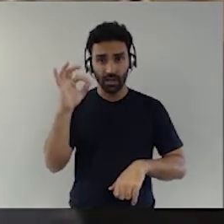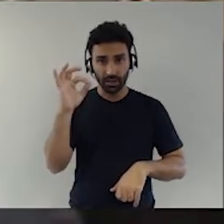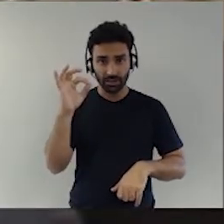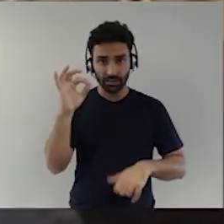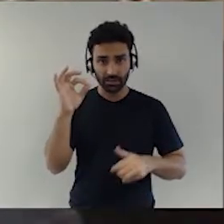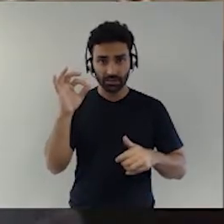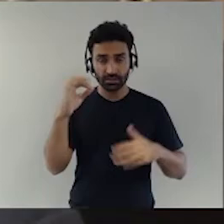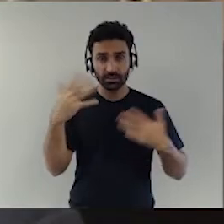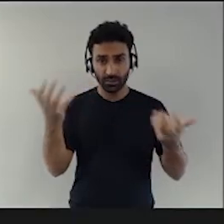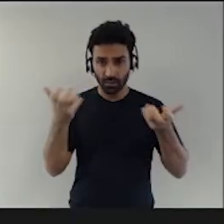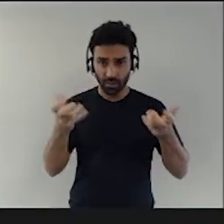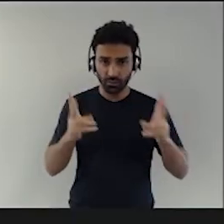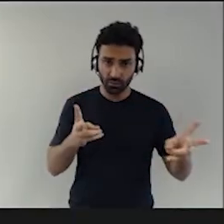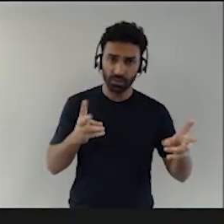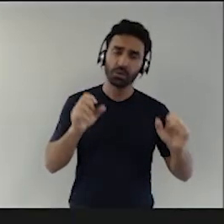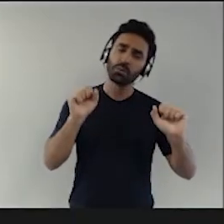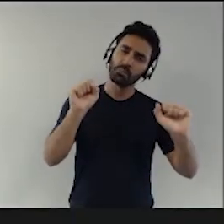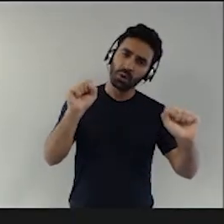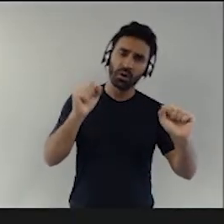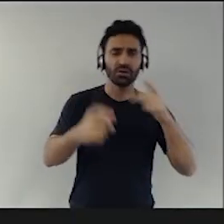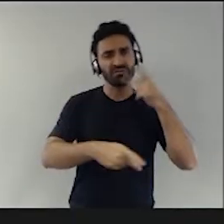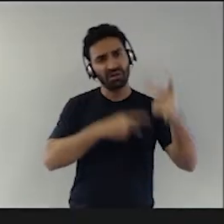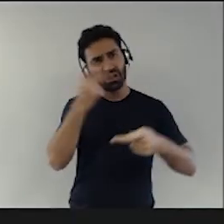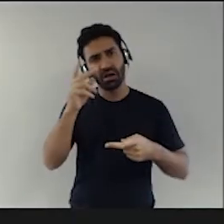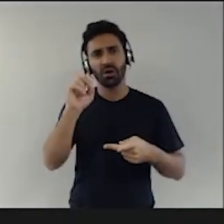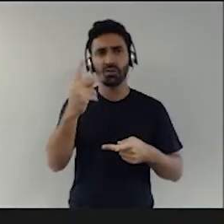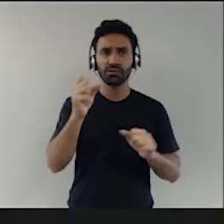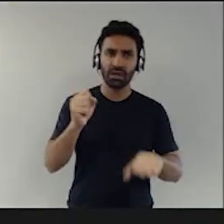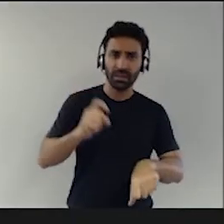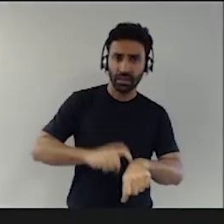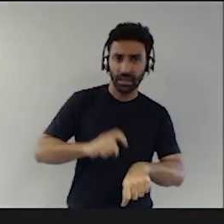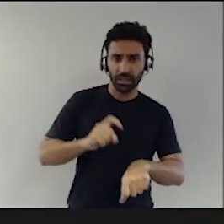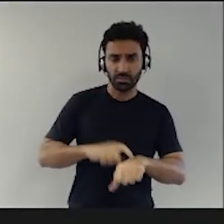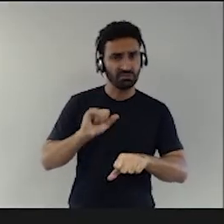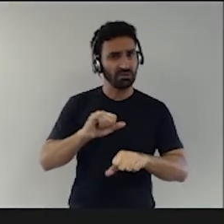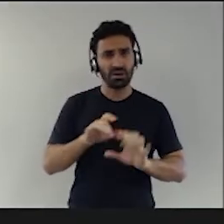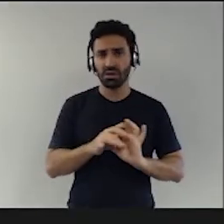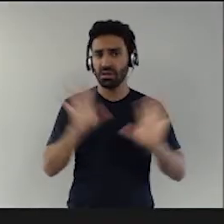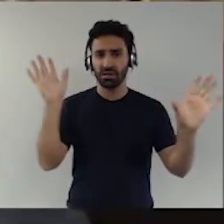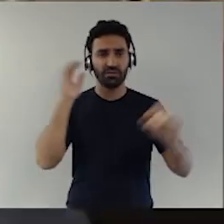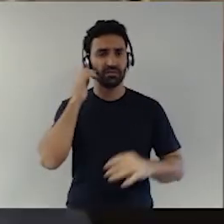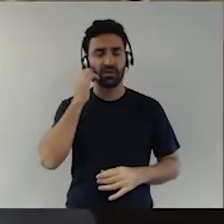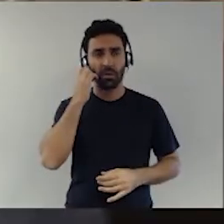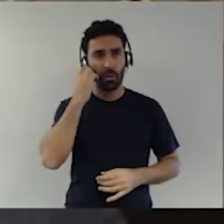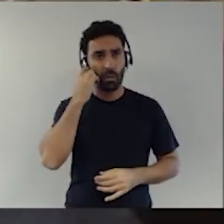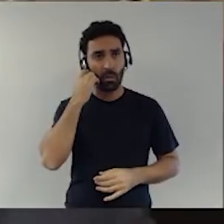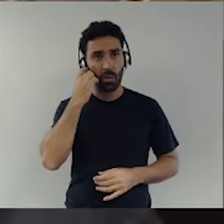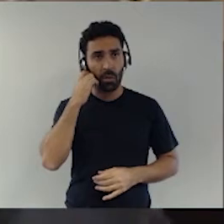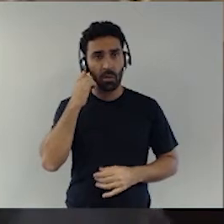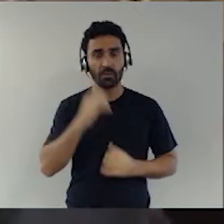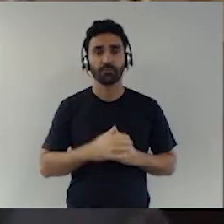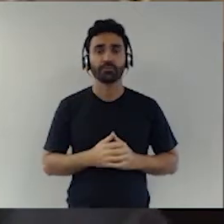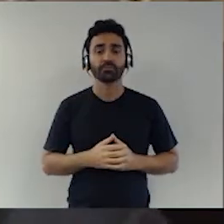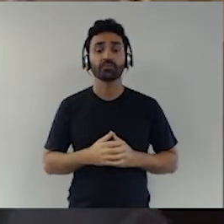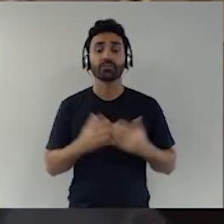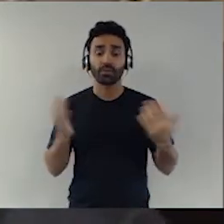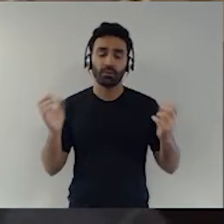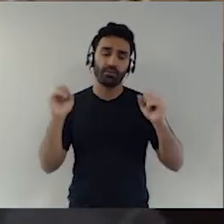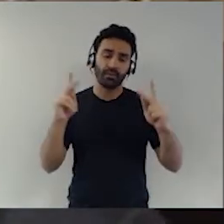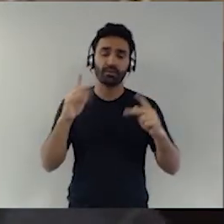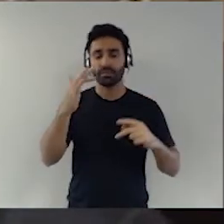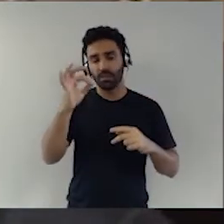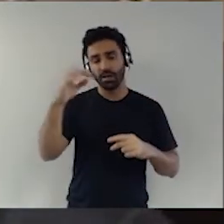continua. 16h10. O senhor pode ainda falar, ainda pode ter um tempinho ainda. Pronto, pois então, acho até interessante a gente